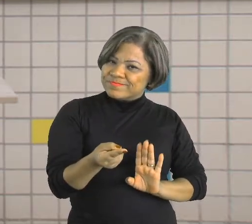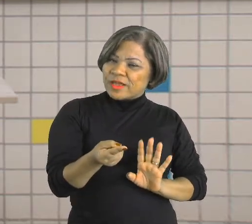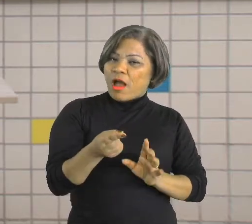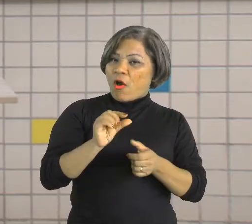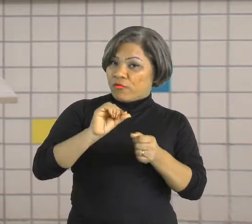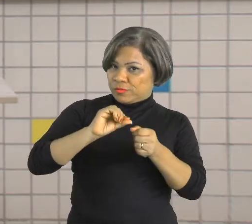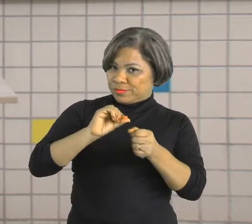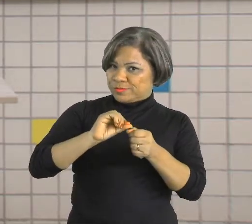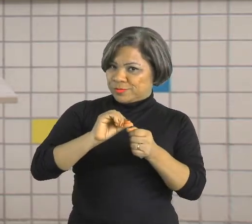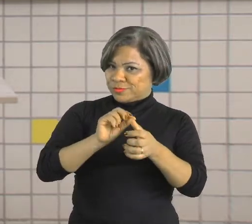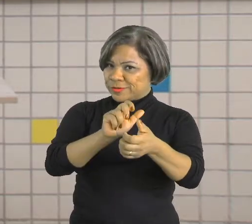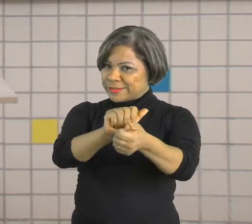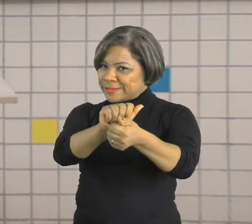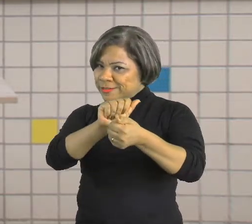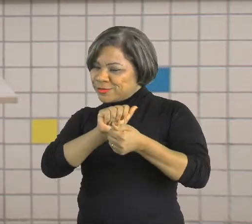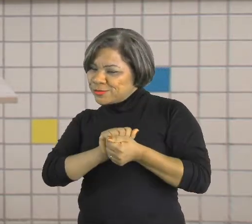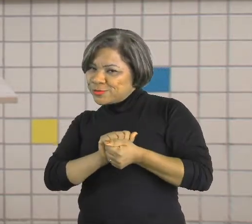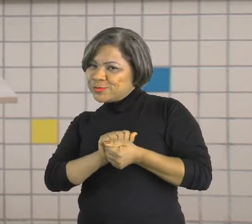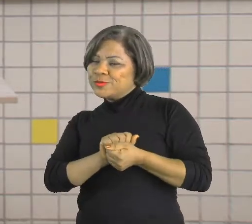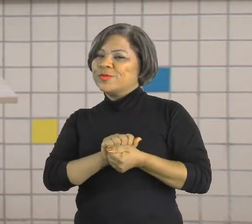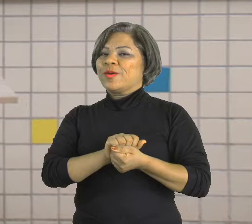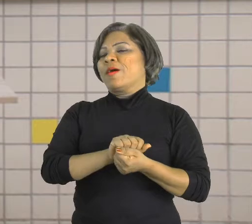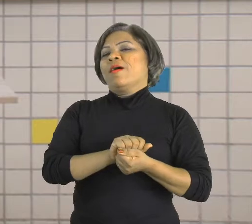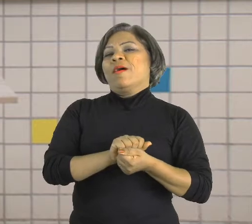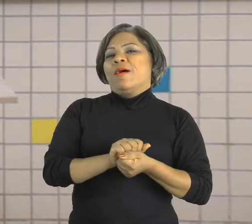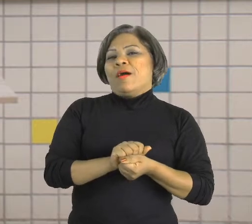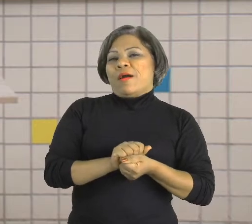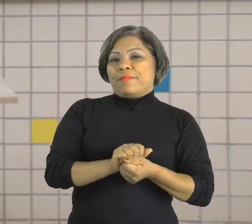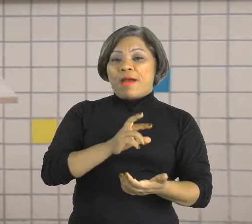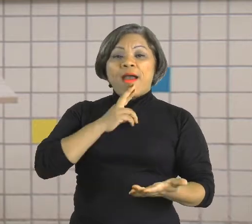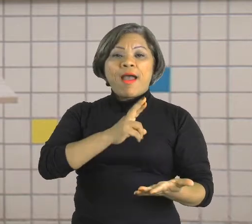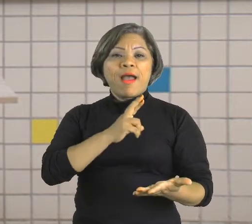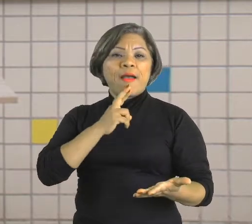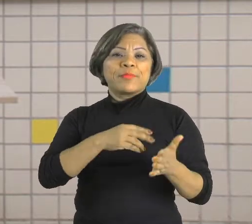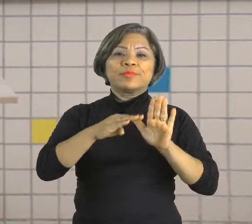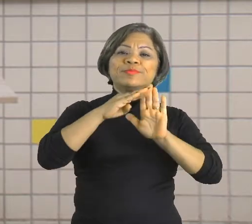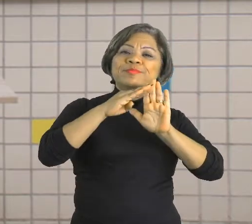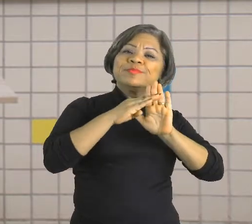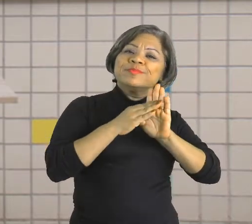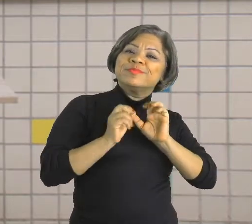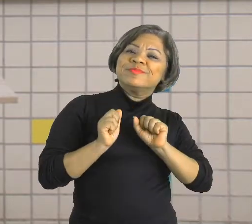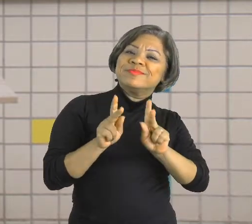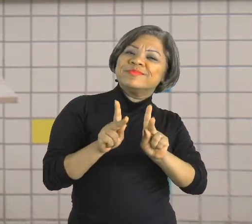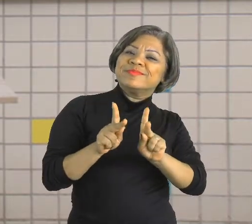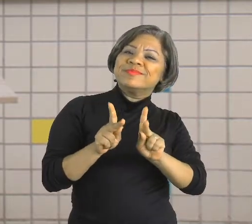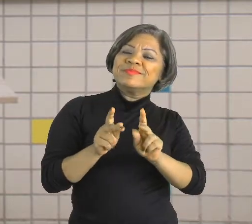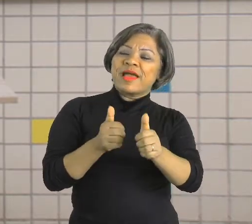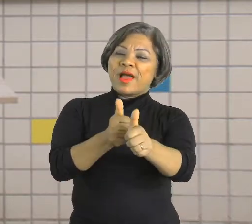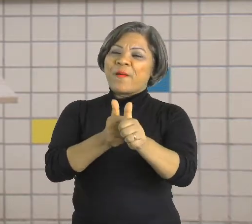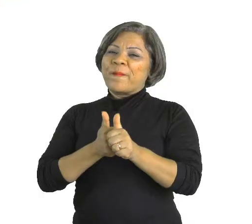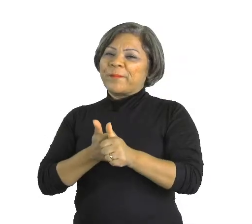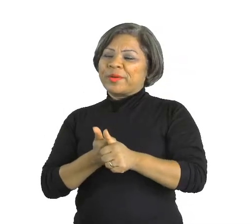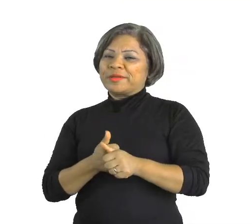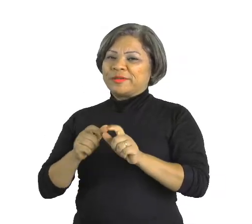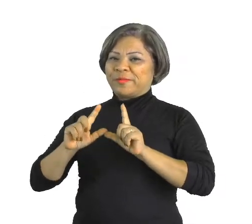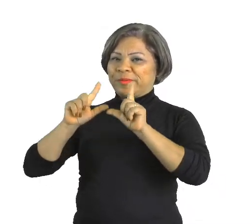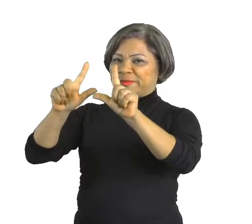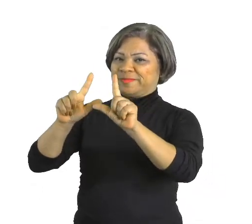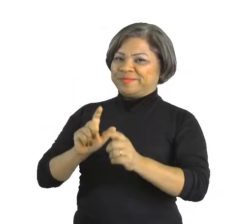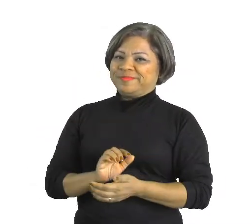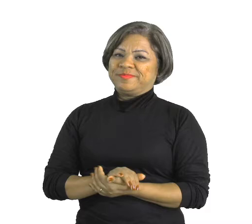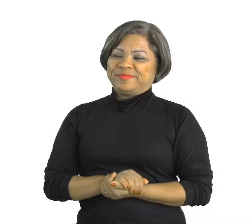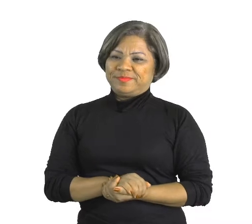nós juntos respondermos as questões, tá ok? Então vamos lá, acompanha comigo aí na tela.